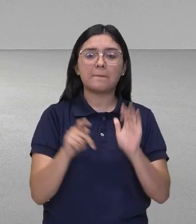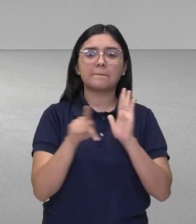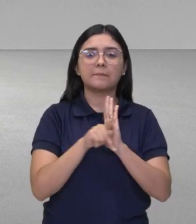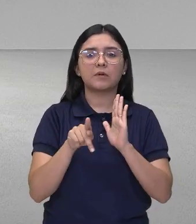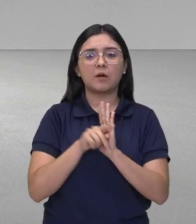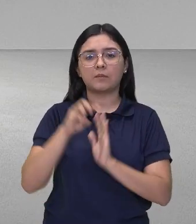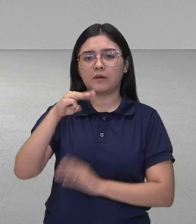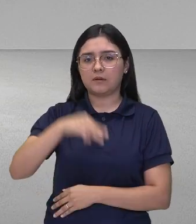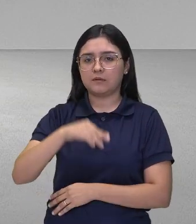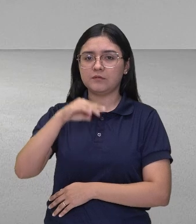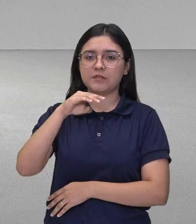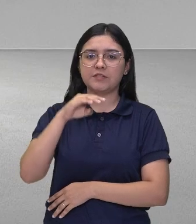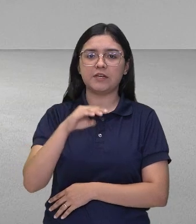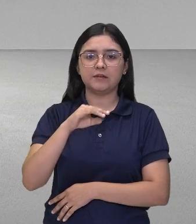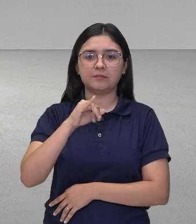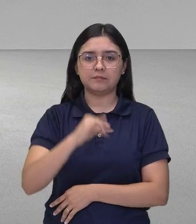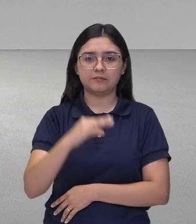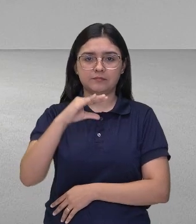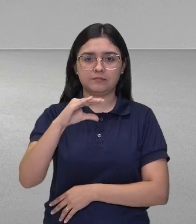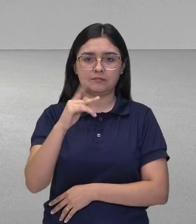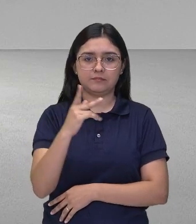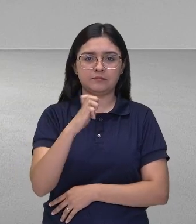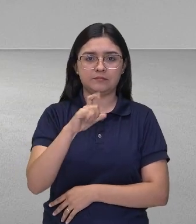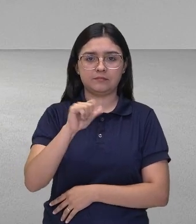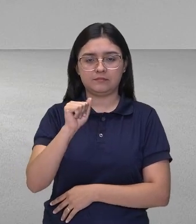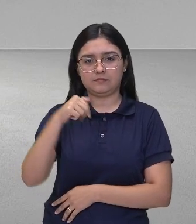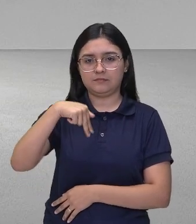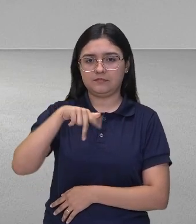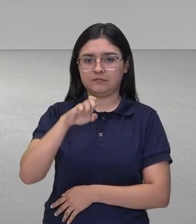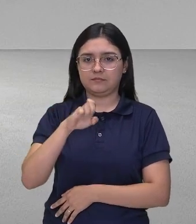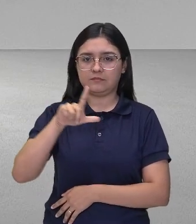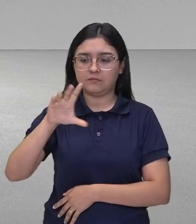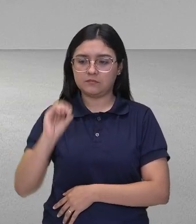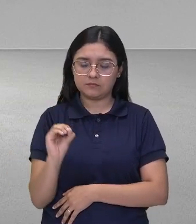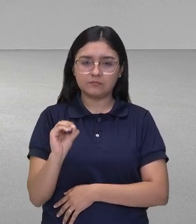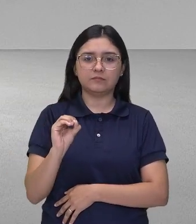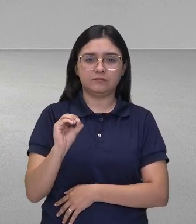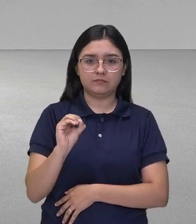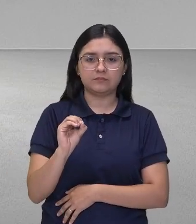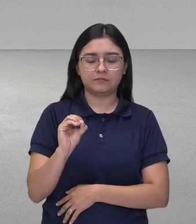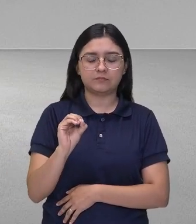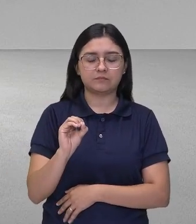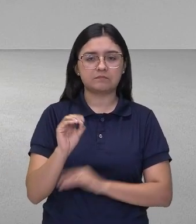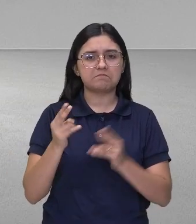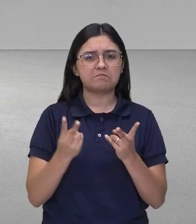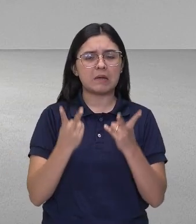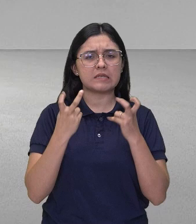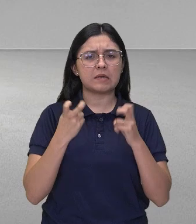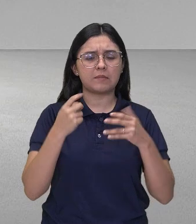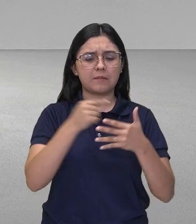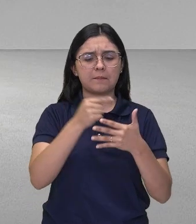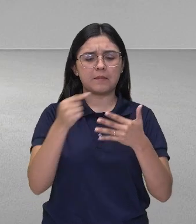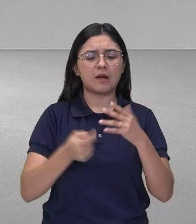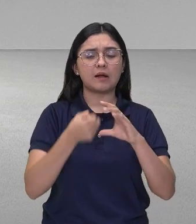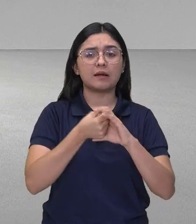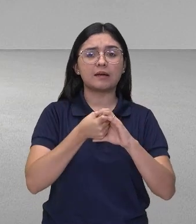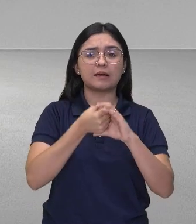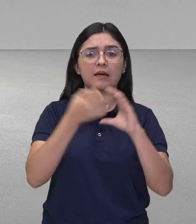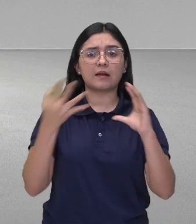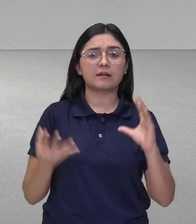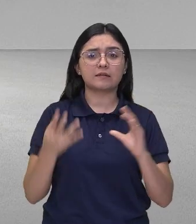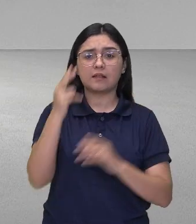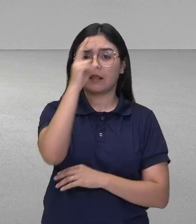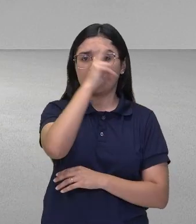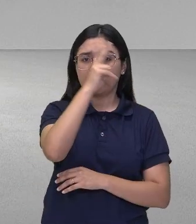tá? Que é, então, aqui Davi. Percebam também, né, alguma dessas características, elas